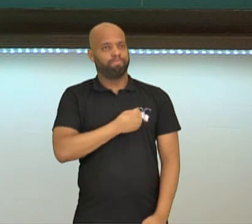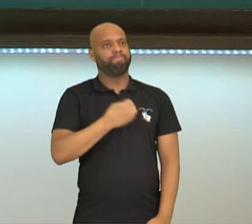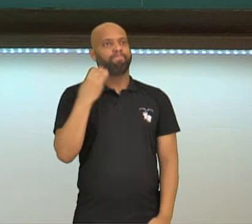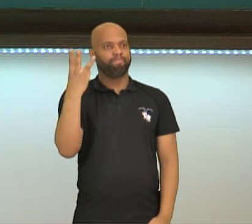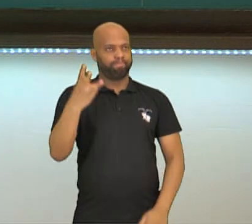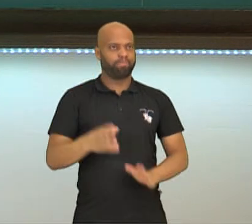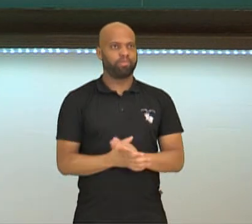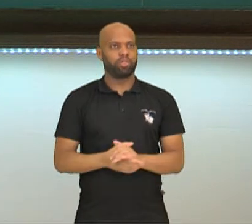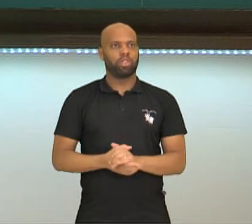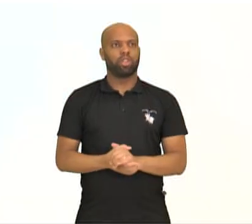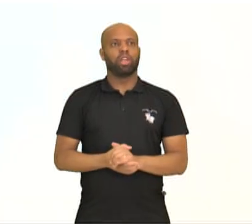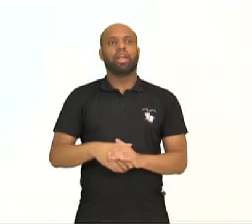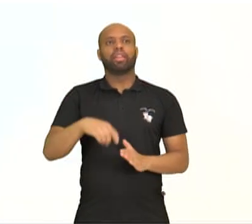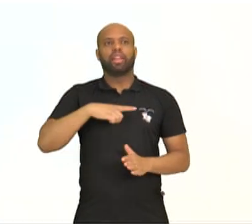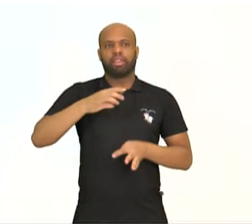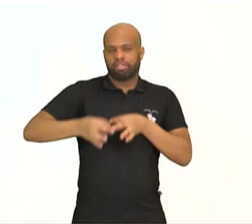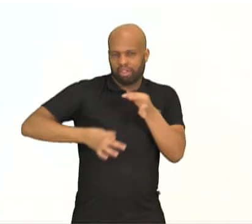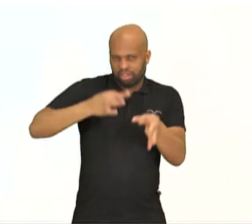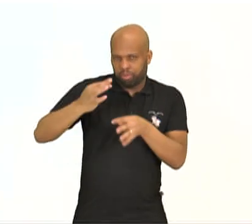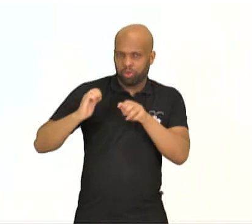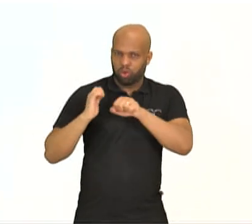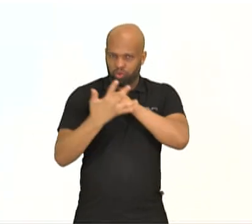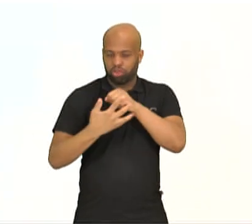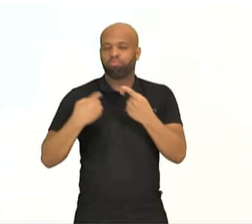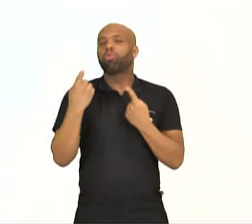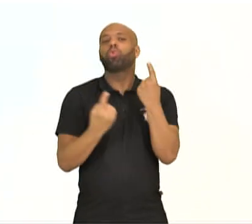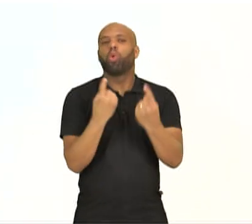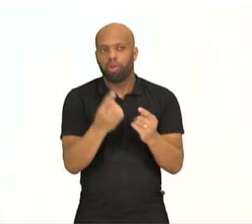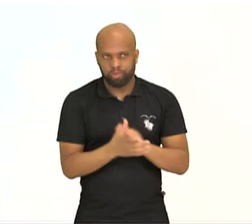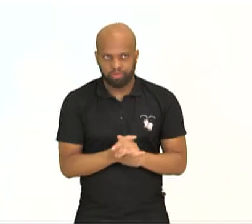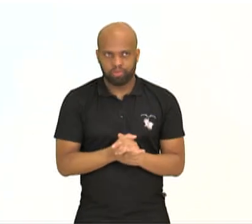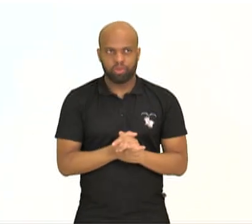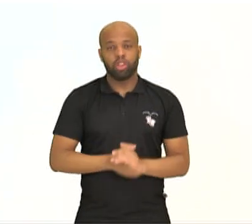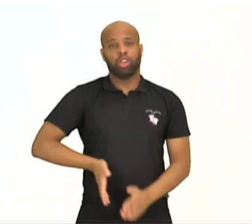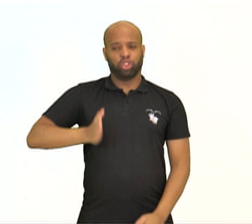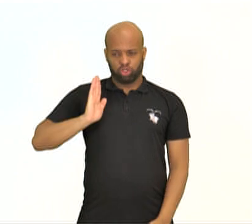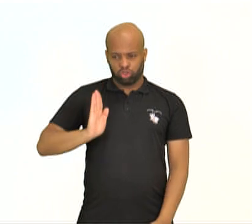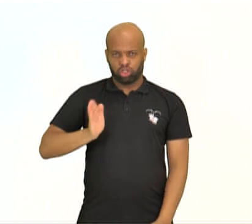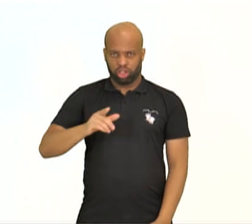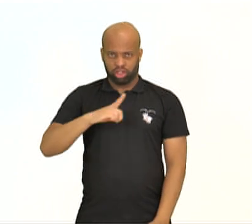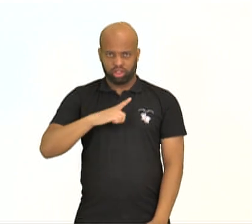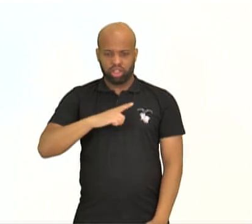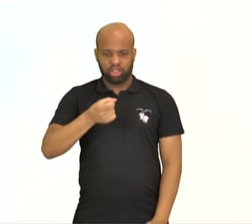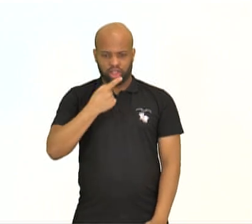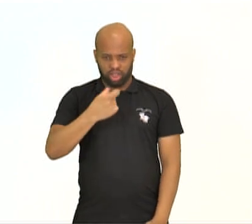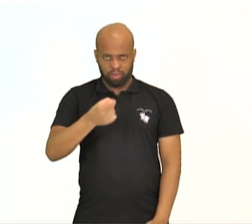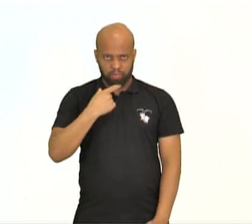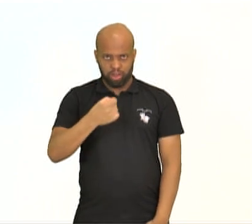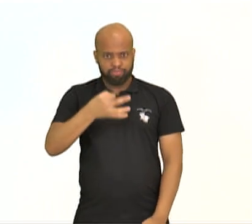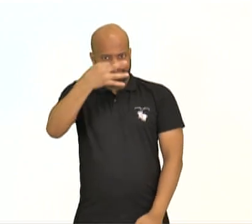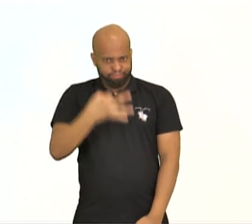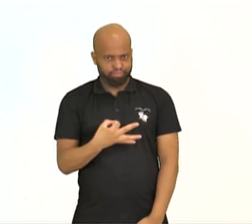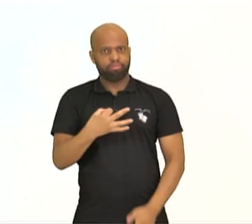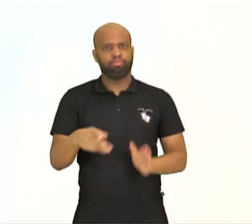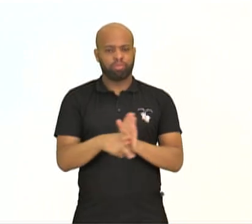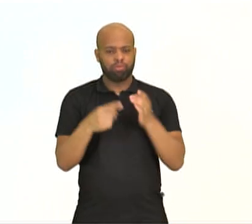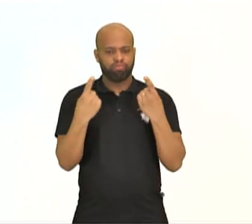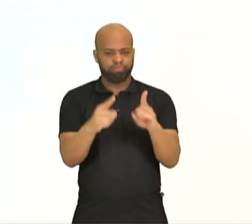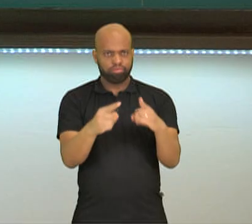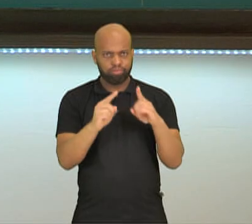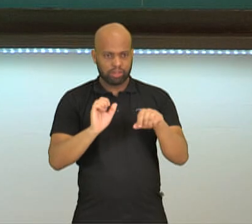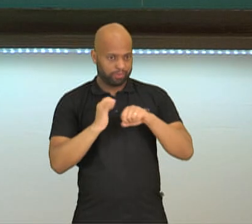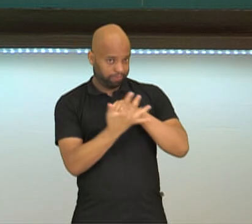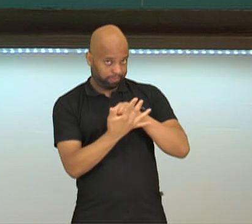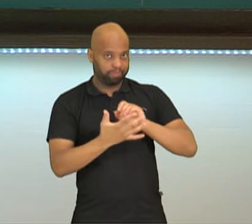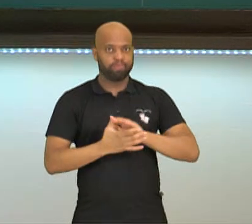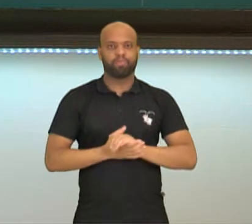você. Qual é o tratamento para a Covid-19? Já existe um medicamento eficaz mesmo contra essa